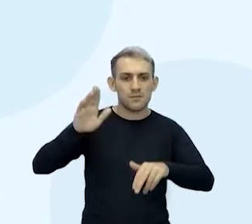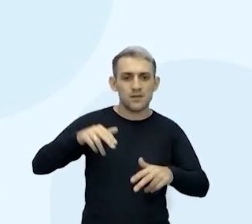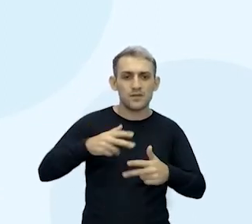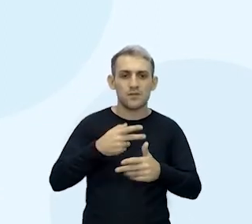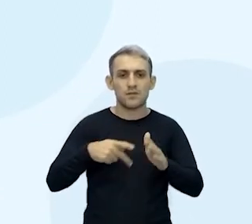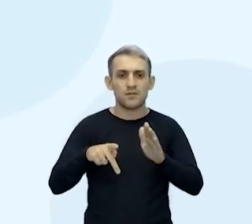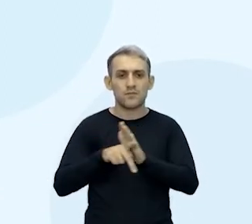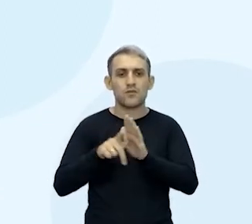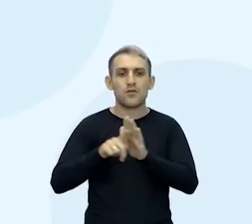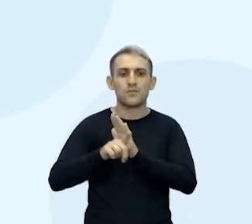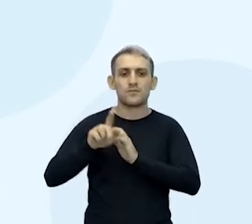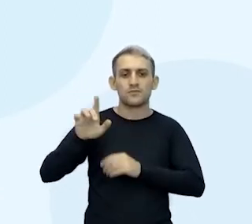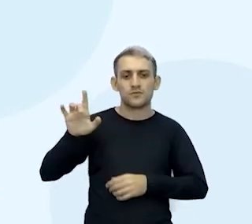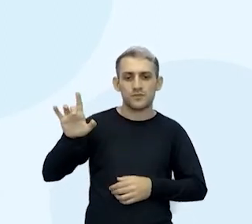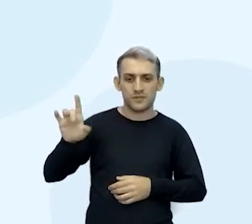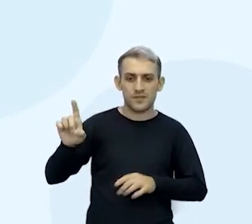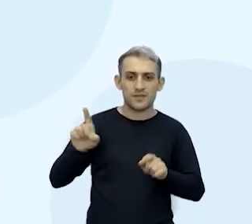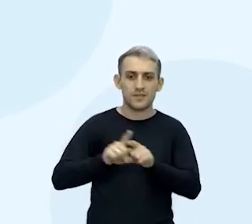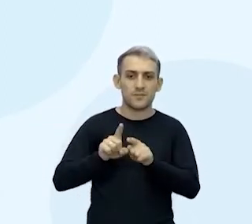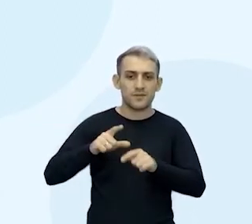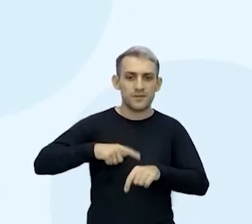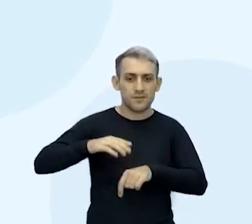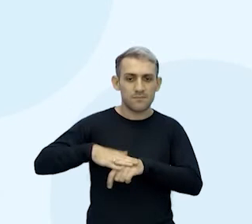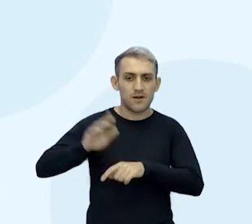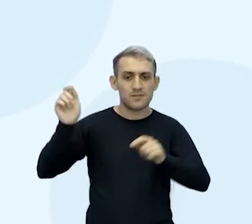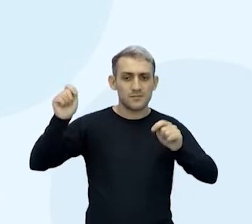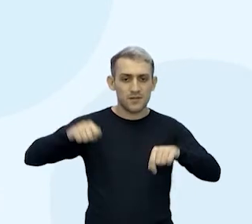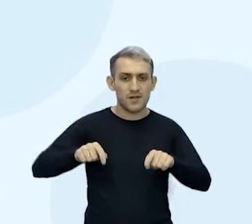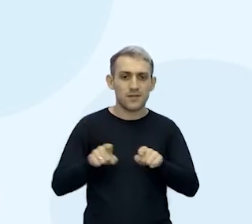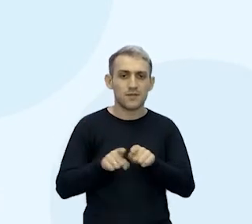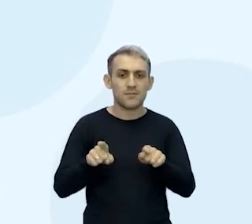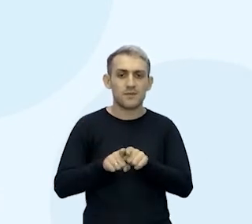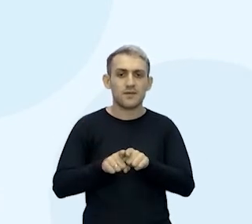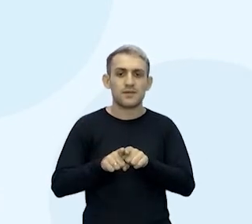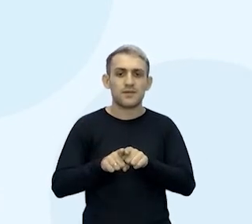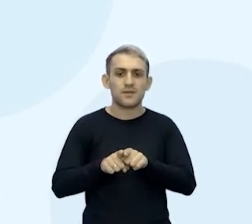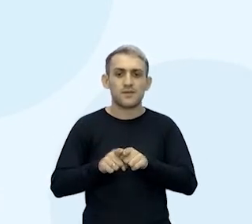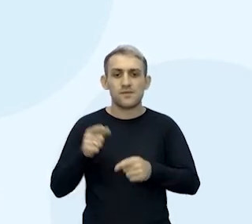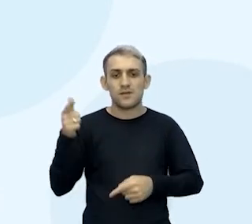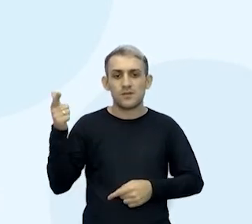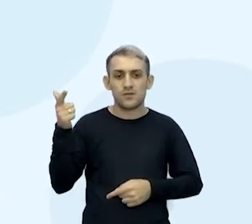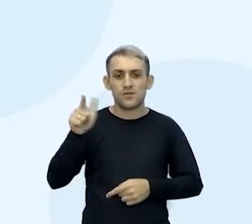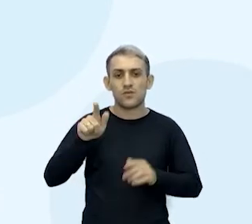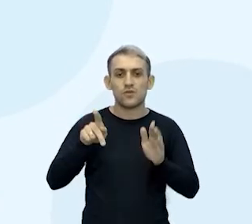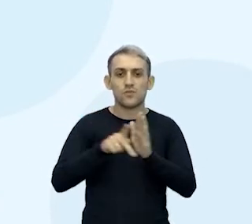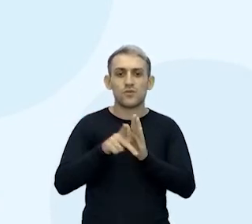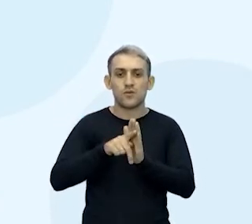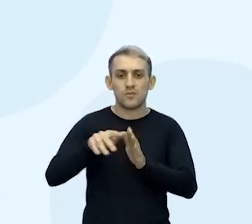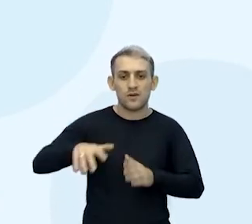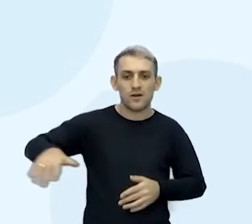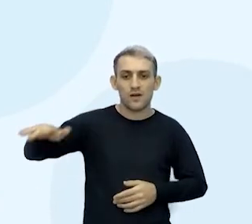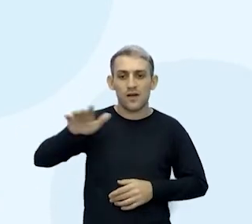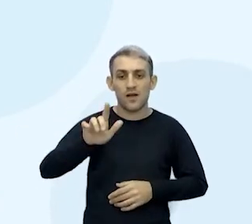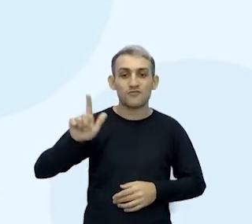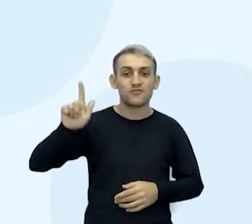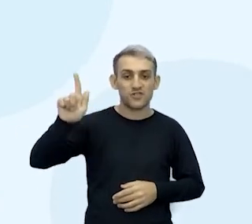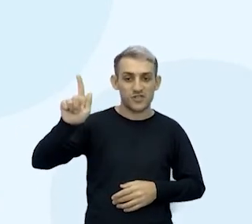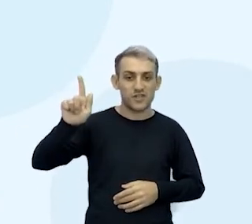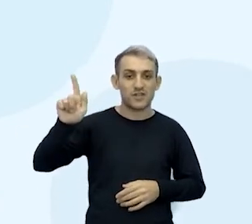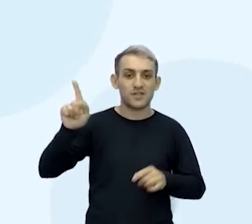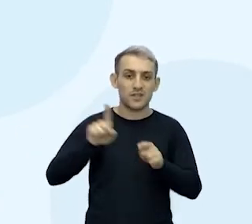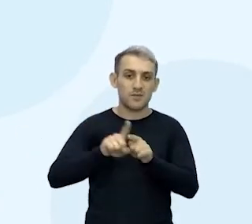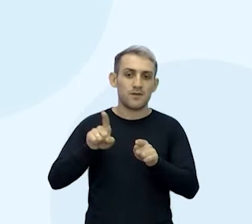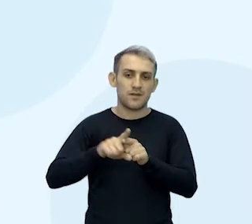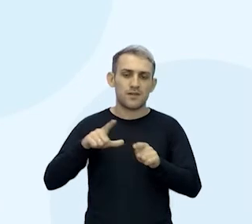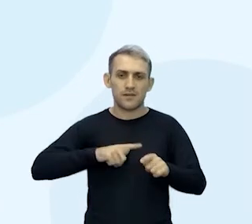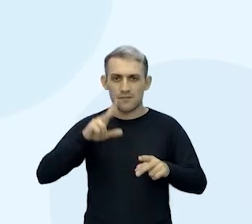né? Quanto mais denso o líquido, mais essa questão da pressão também, então a relação da densidade. O campo gravitacional, né, também se